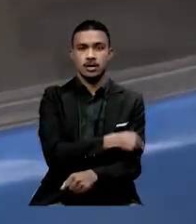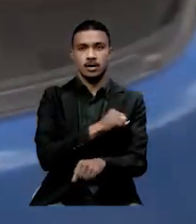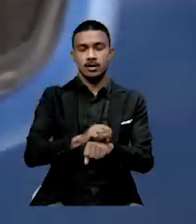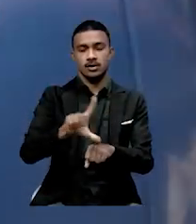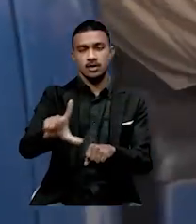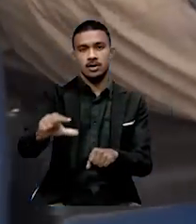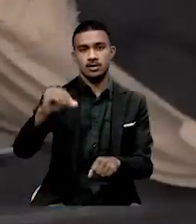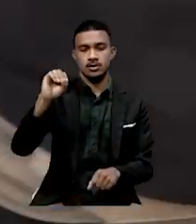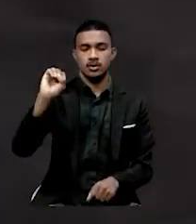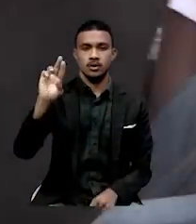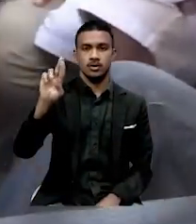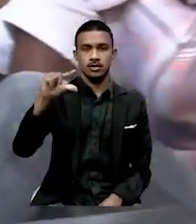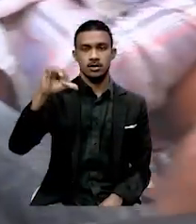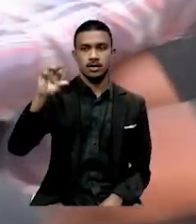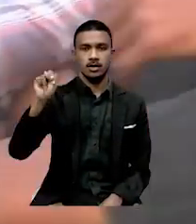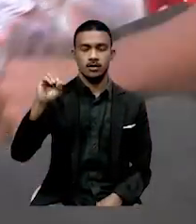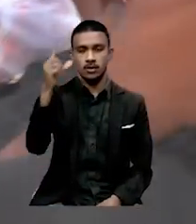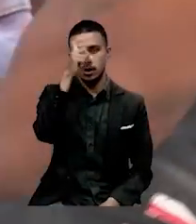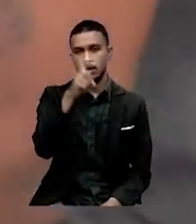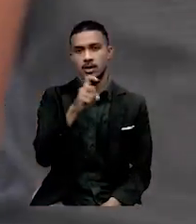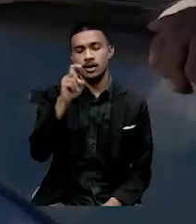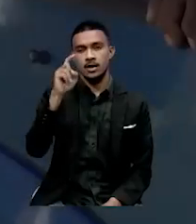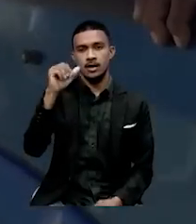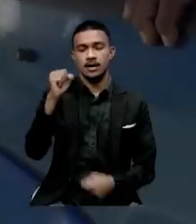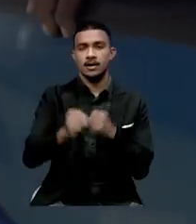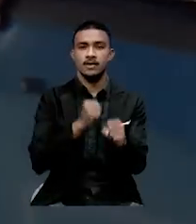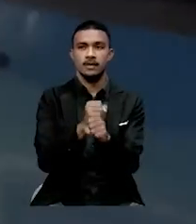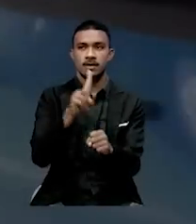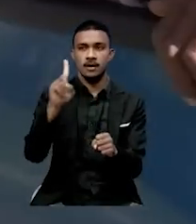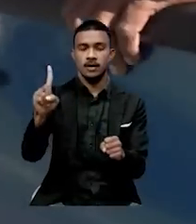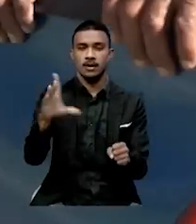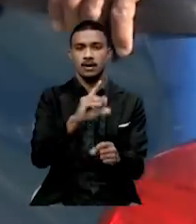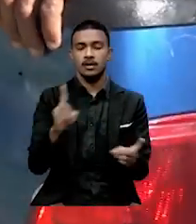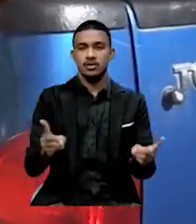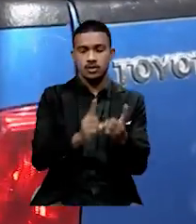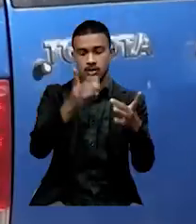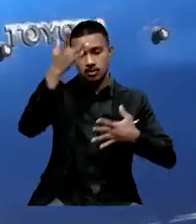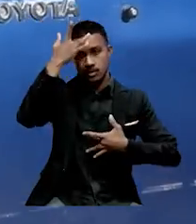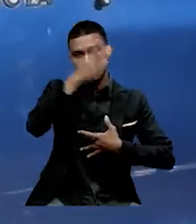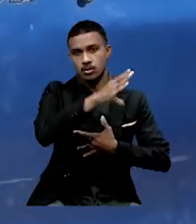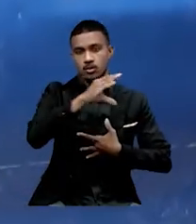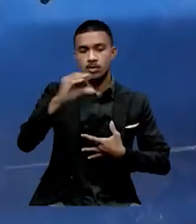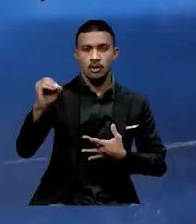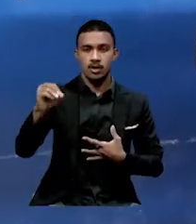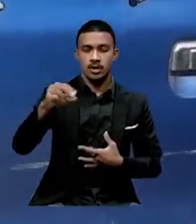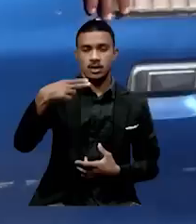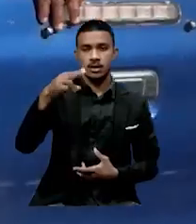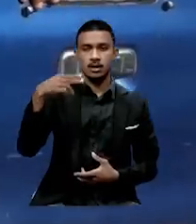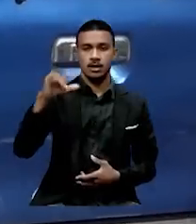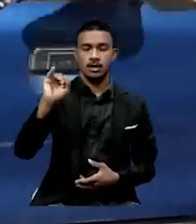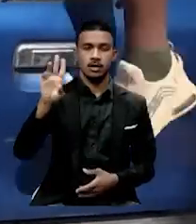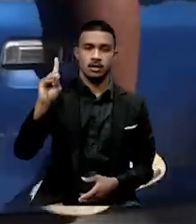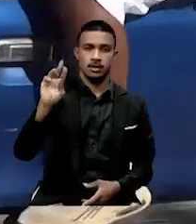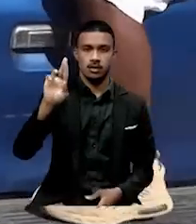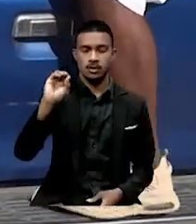Jesus nebe ho idade tinan ida resin durante ne sofre moras hidrocefalus. Sanan ho familia transporta Jorginho de Jesus ba